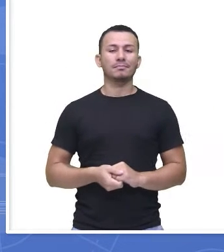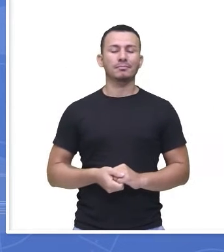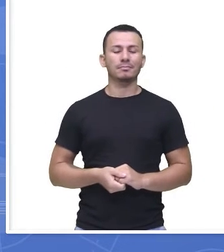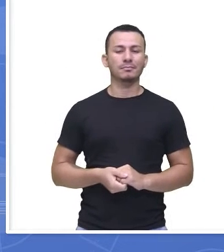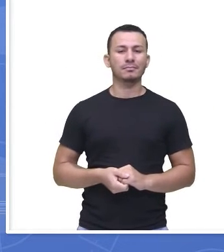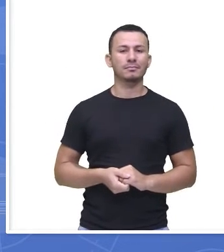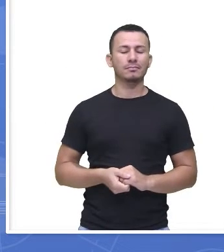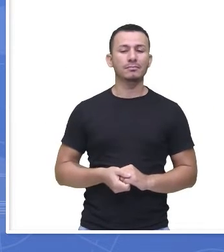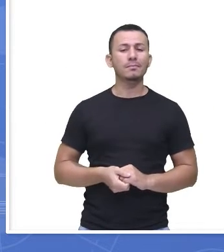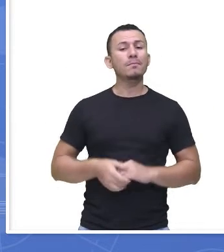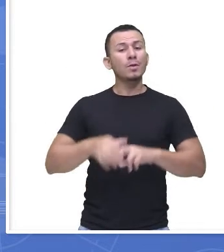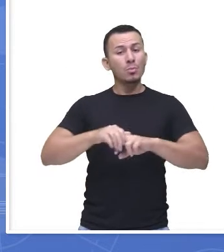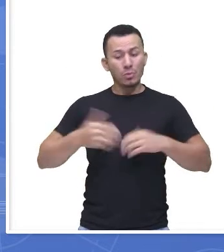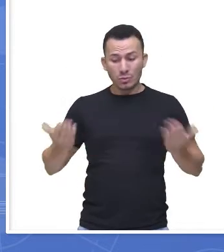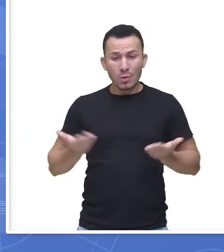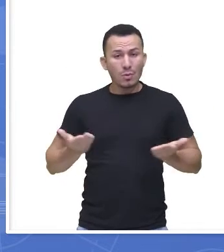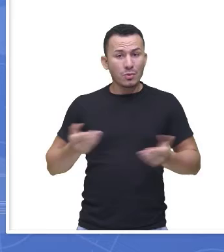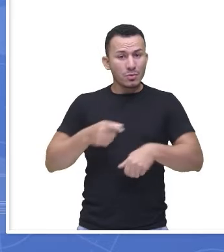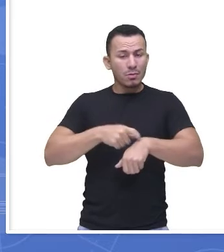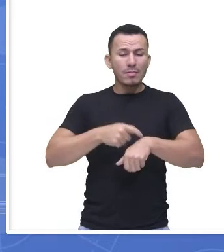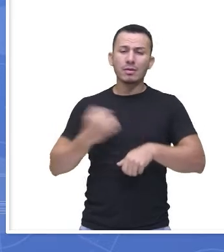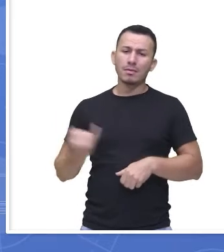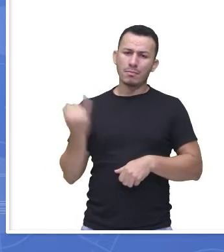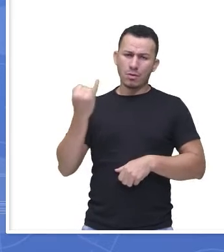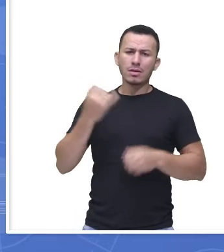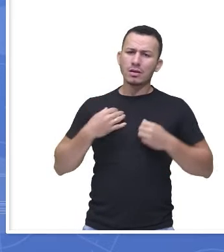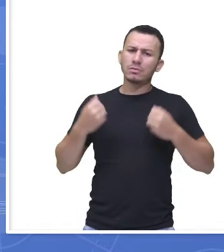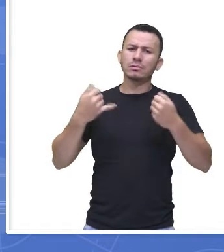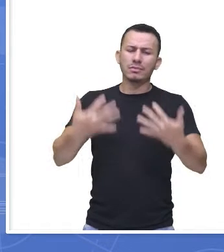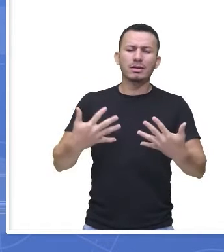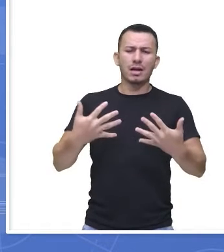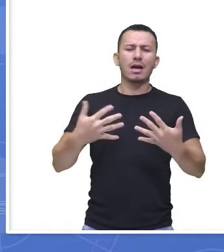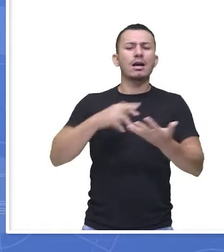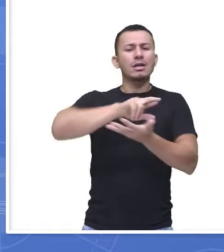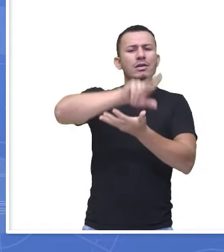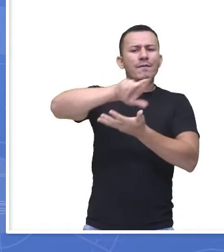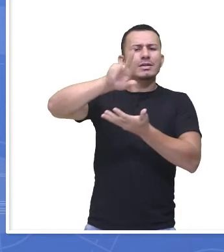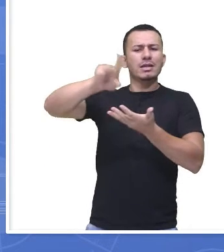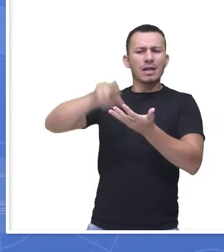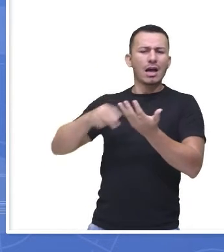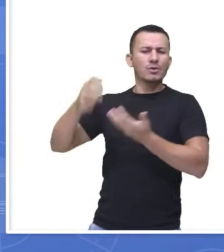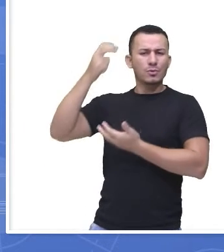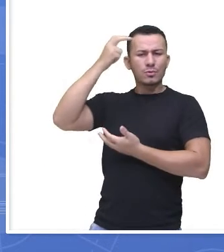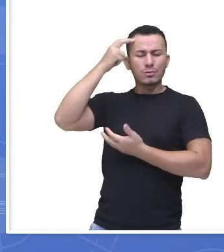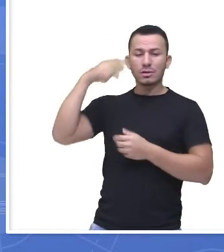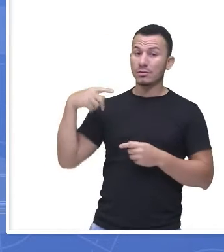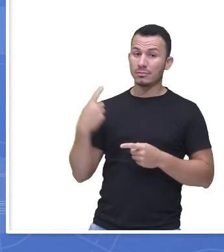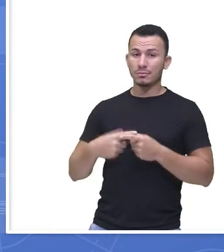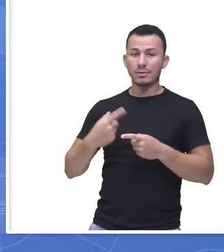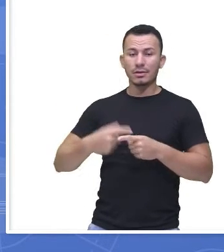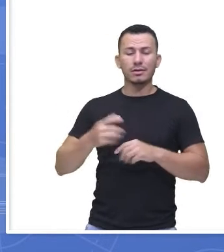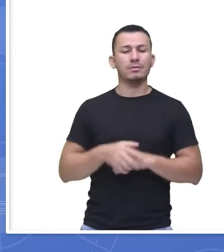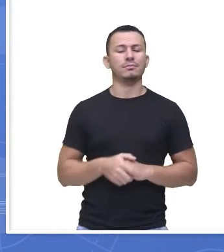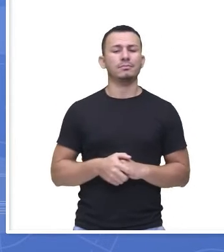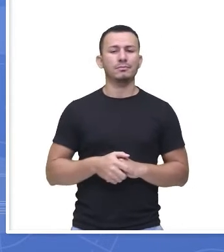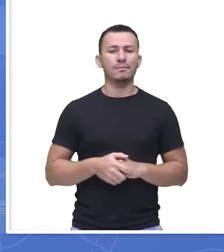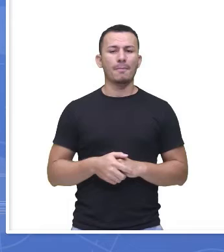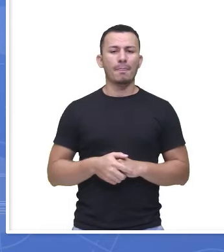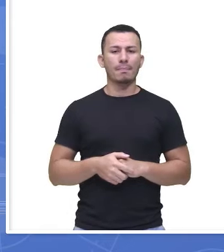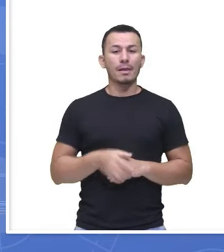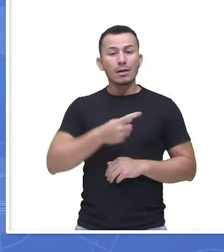É importante nós trabalharmos essa questão da diversidade. Por que é importante, professor? Porque a